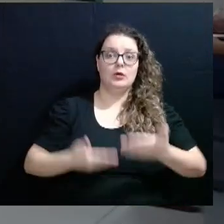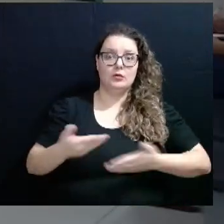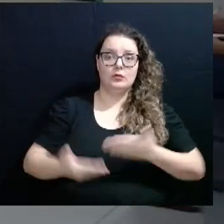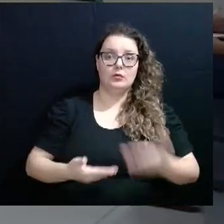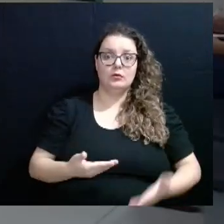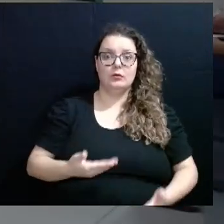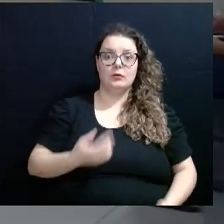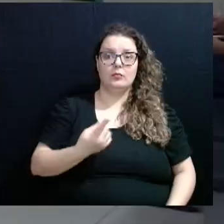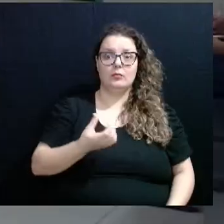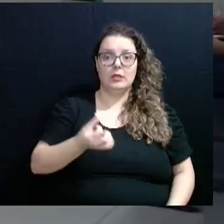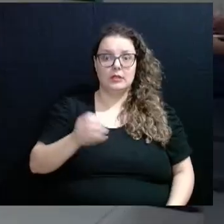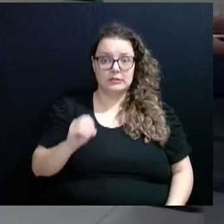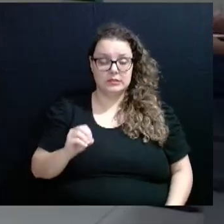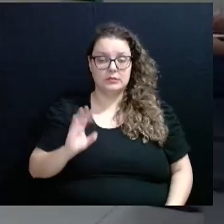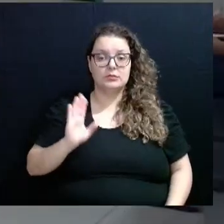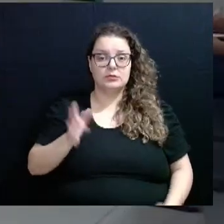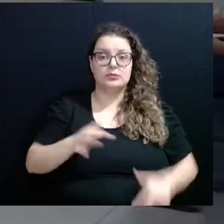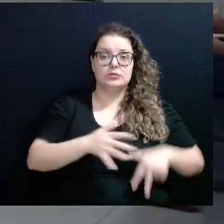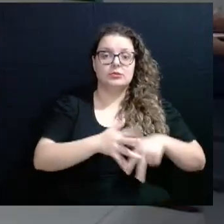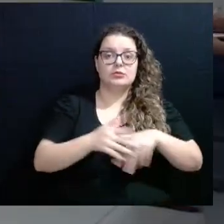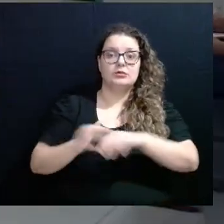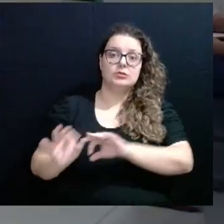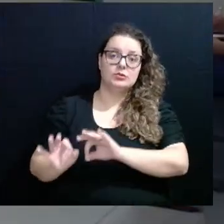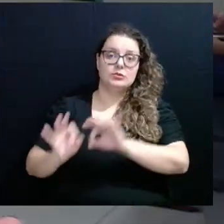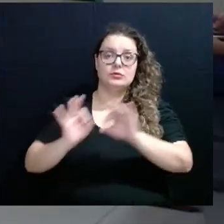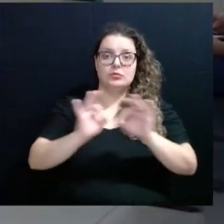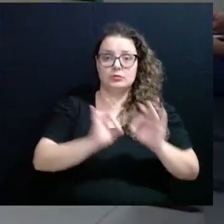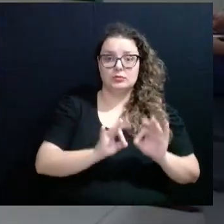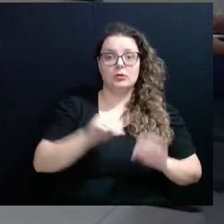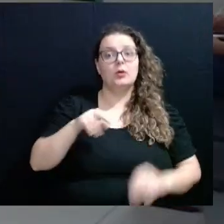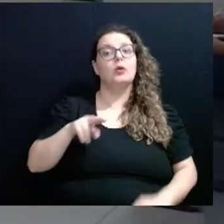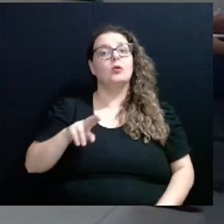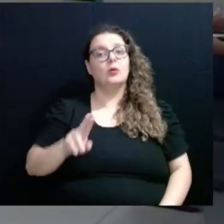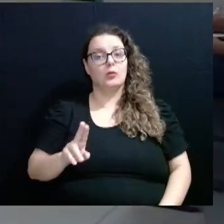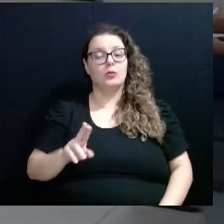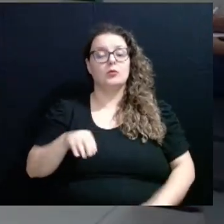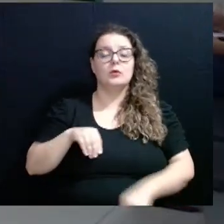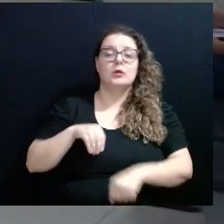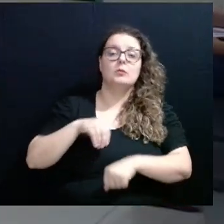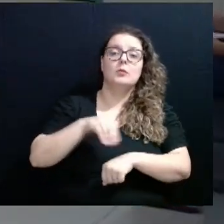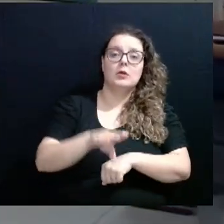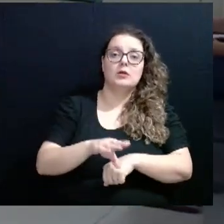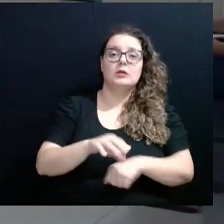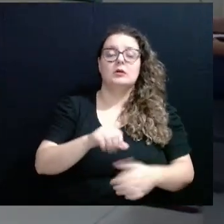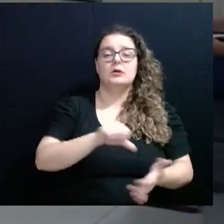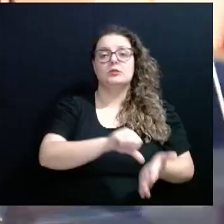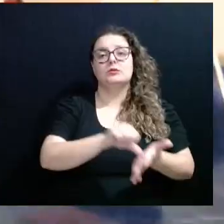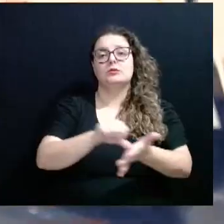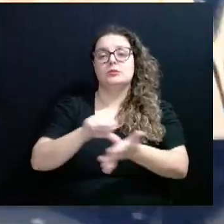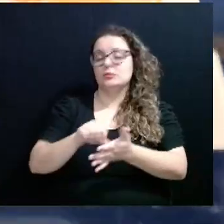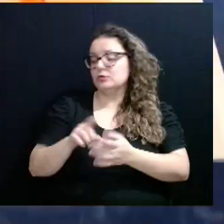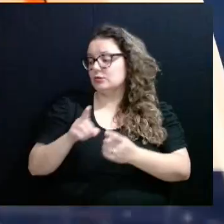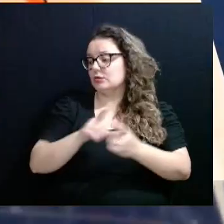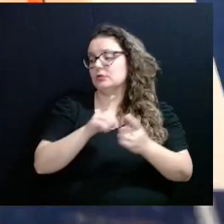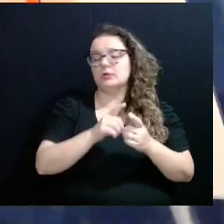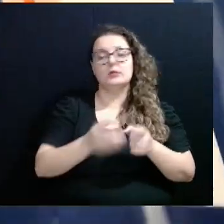que já estão em acompanhamento ou são encaminhados das unidades de atenção primária.